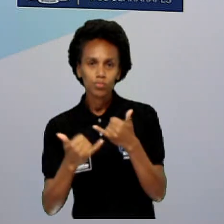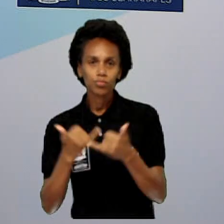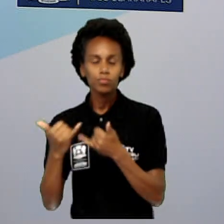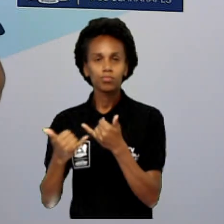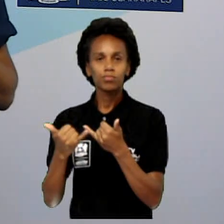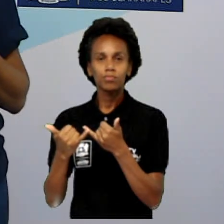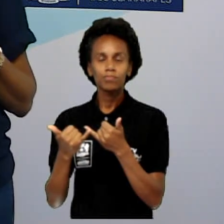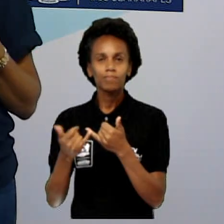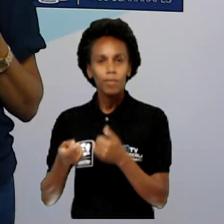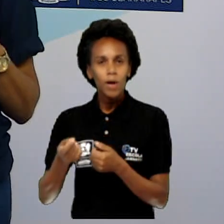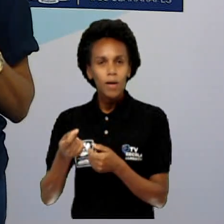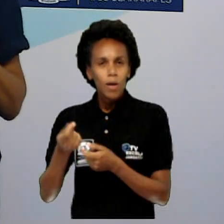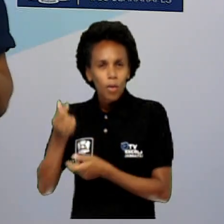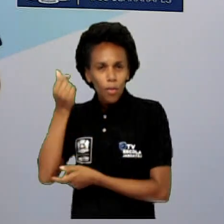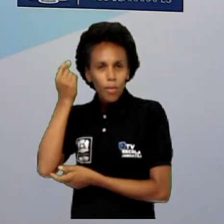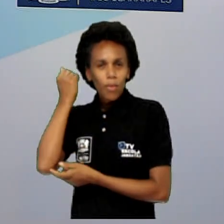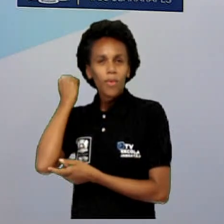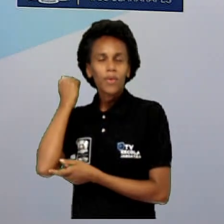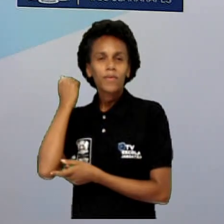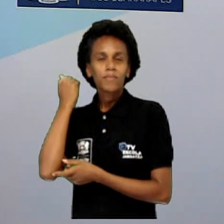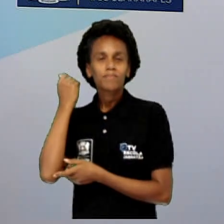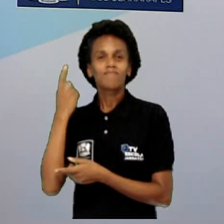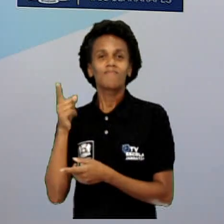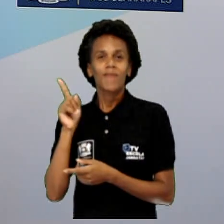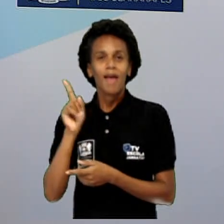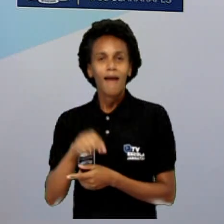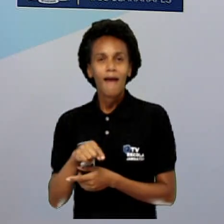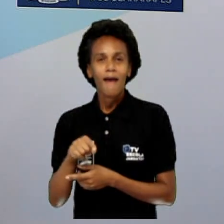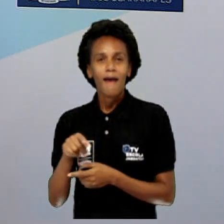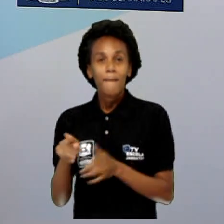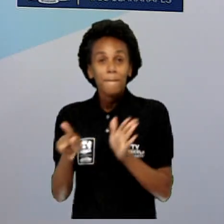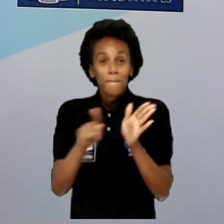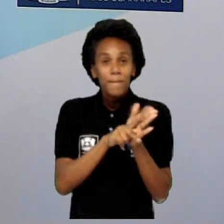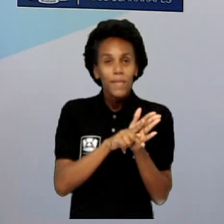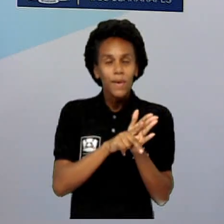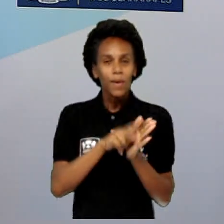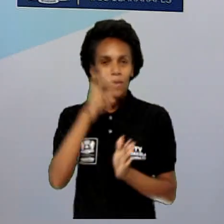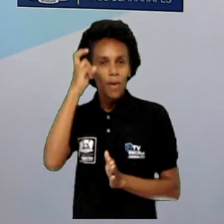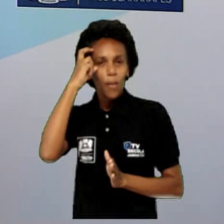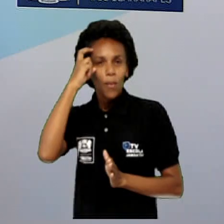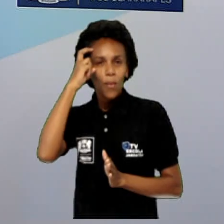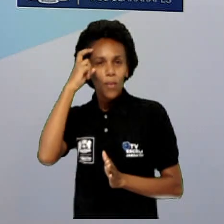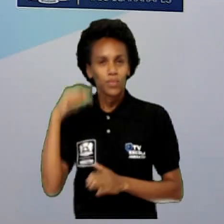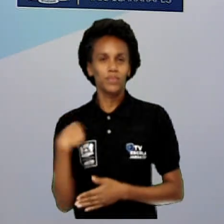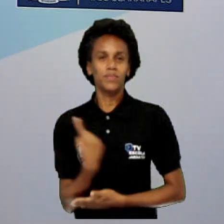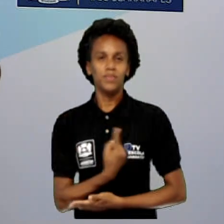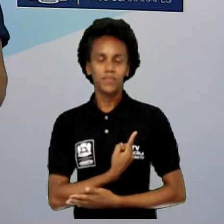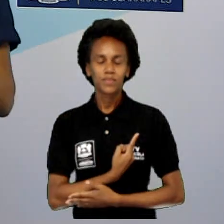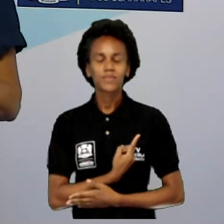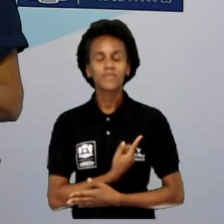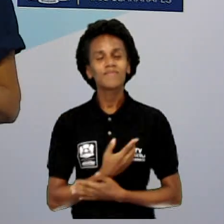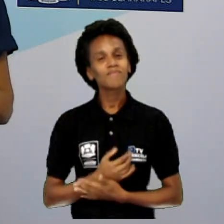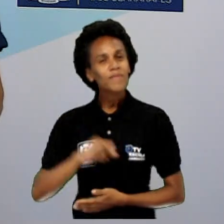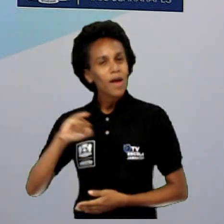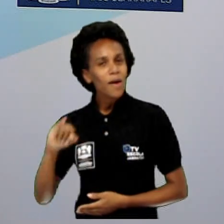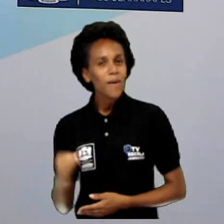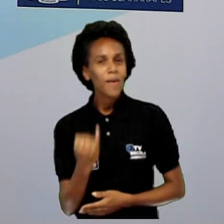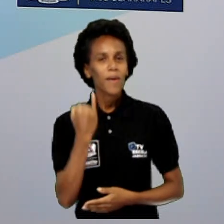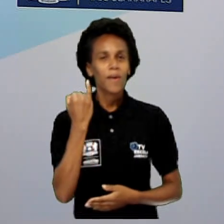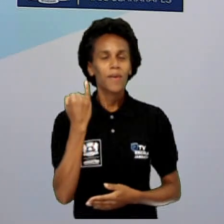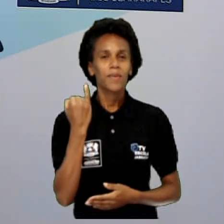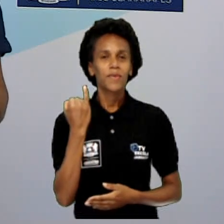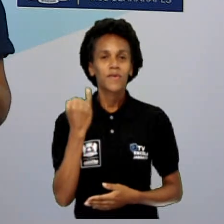eu aproveito para lembrar que nós estamos aí na época das festas juninas. Pois